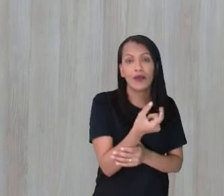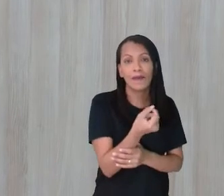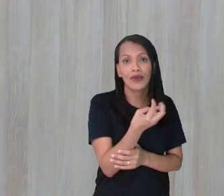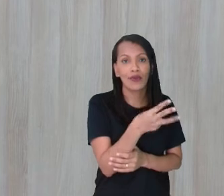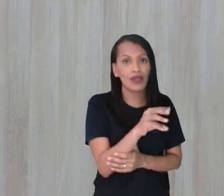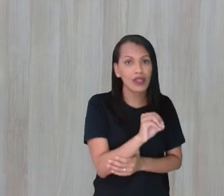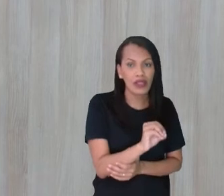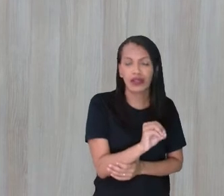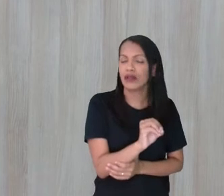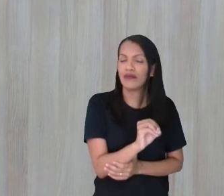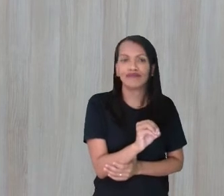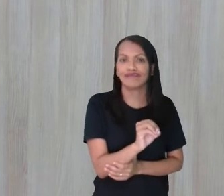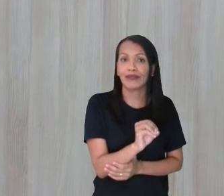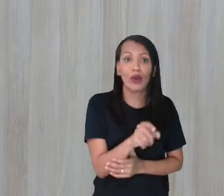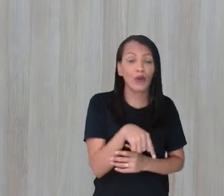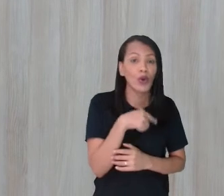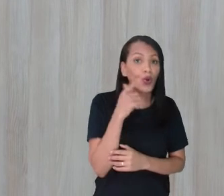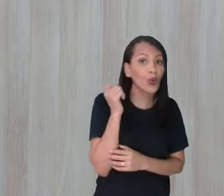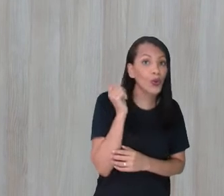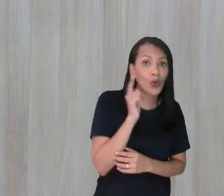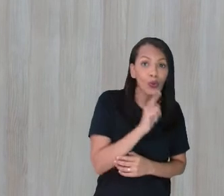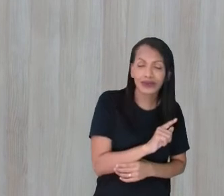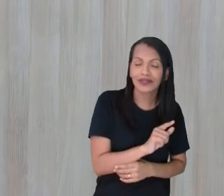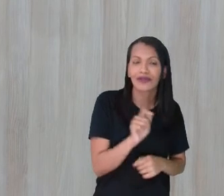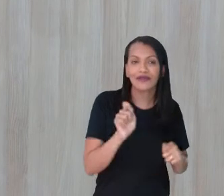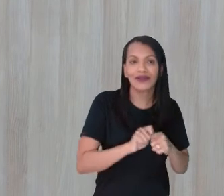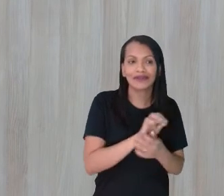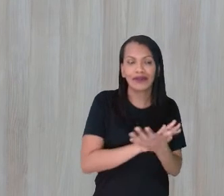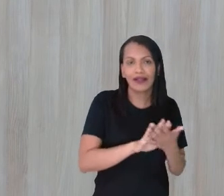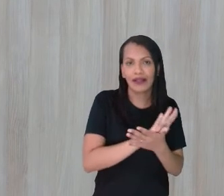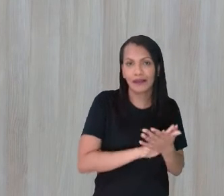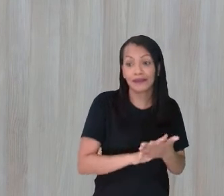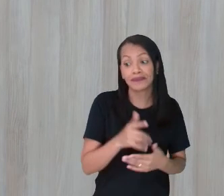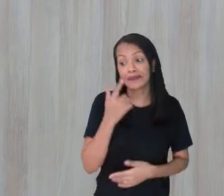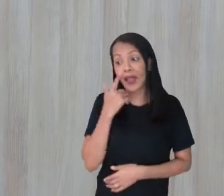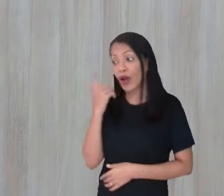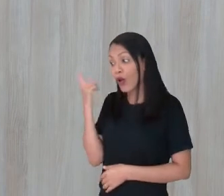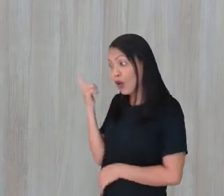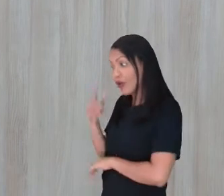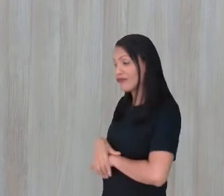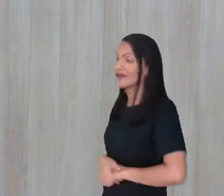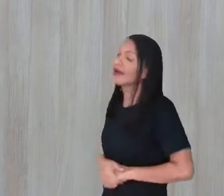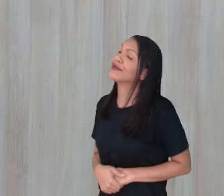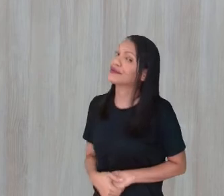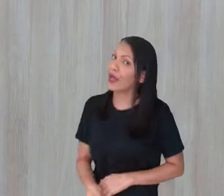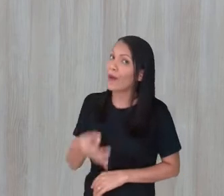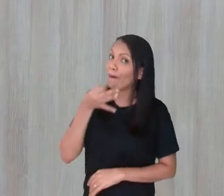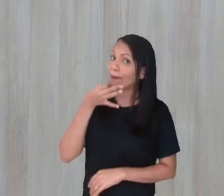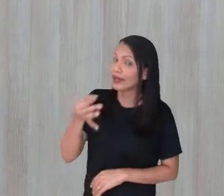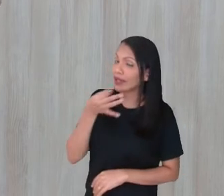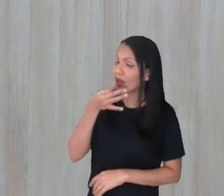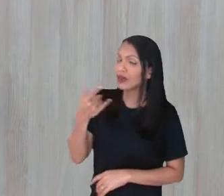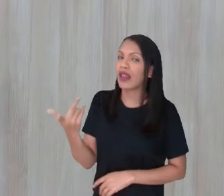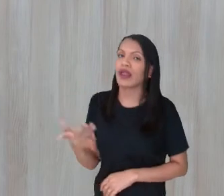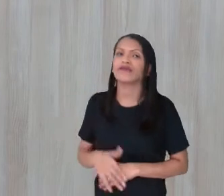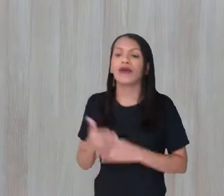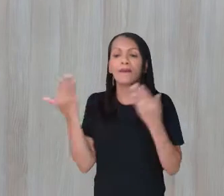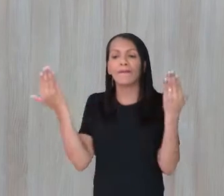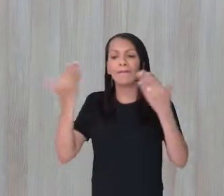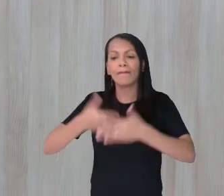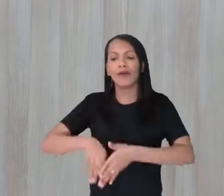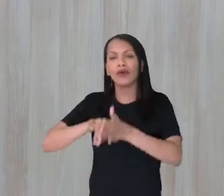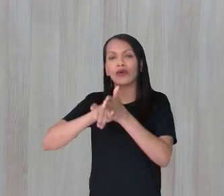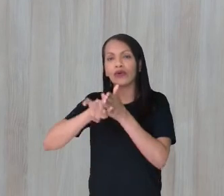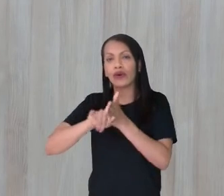no nosso texto, já é um tipo de argumento. A gente está comprovando, através de pesquisas,